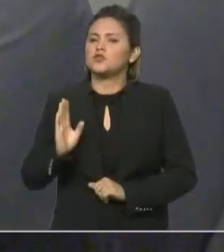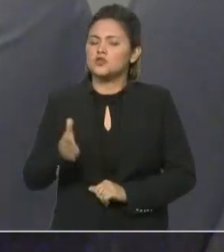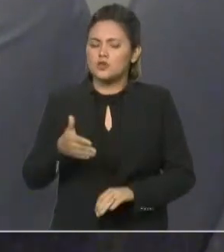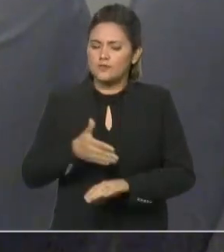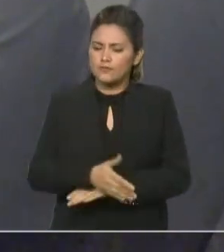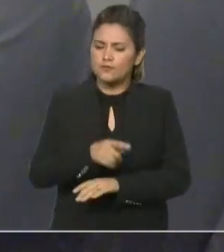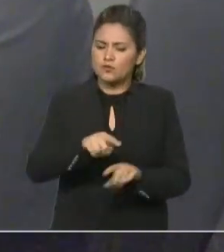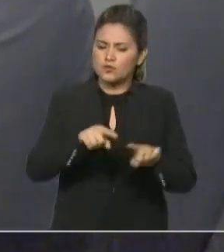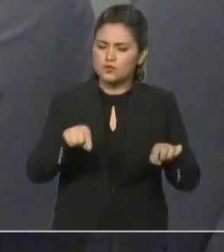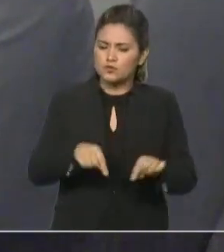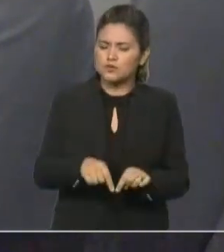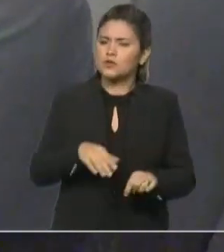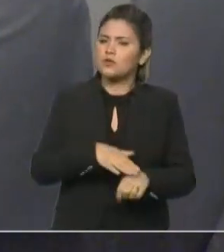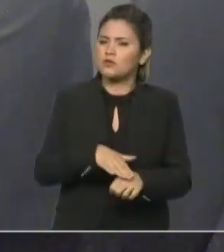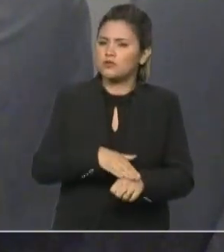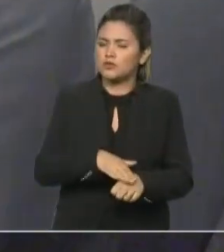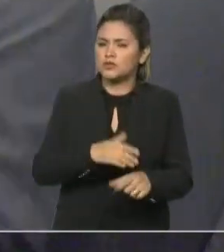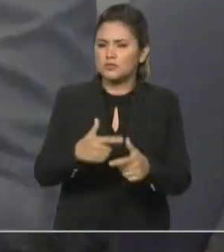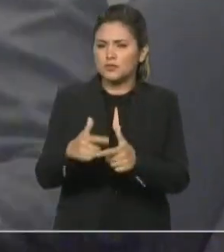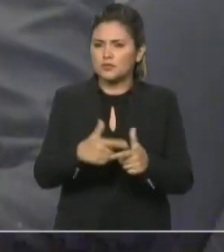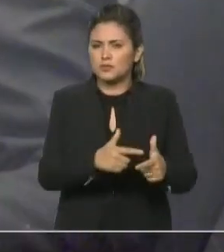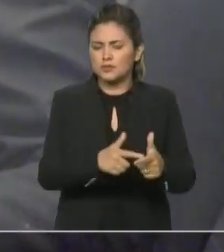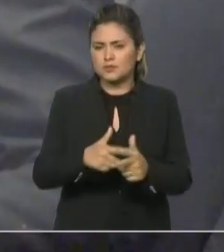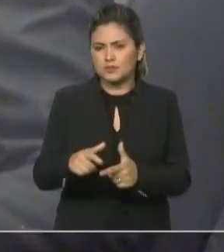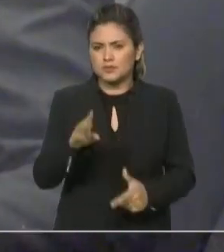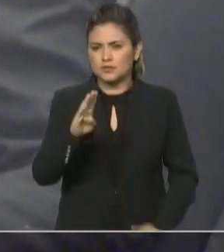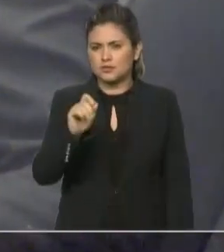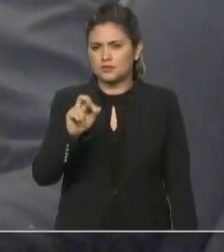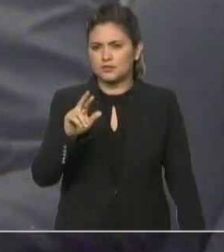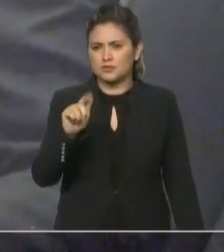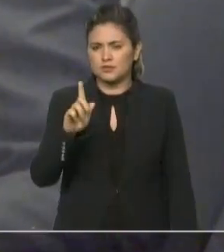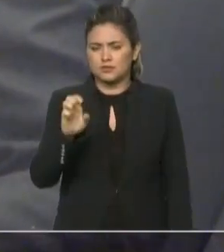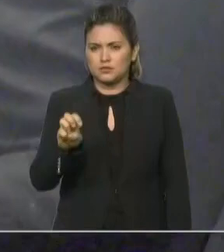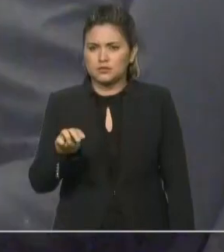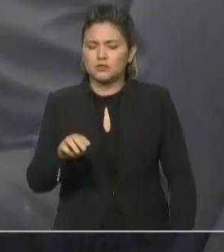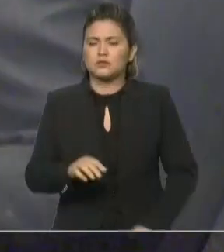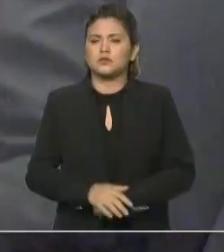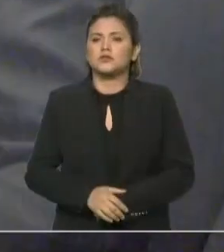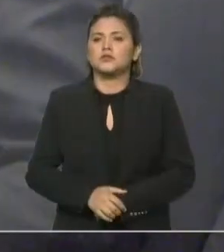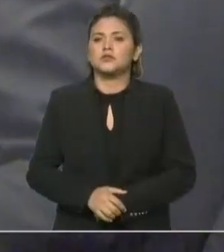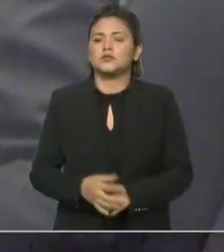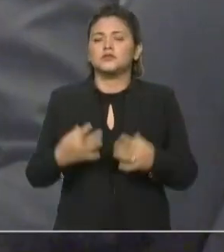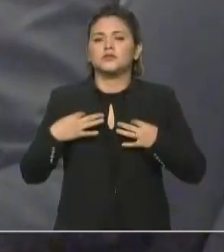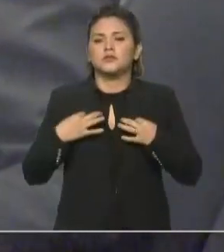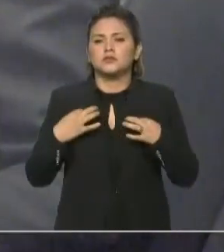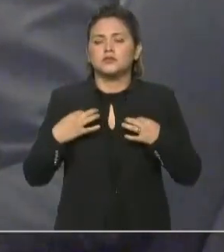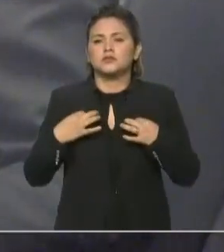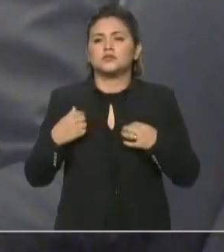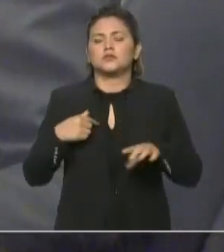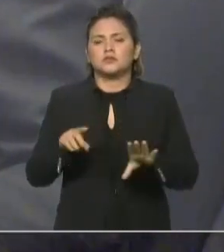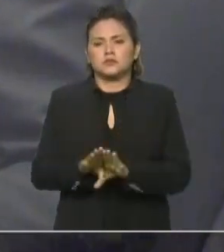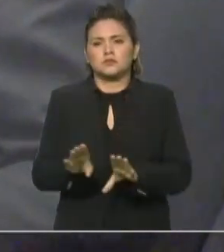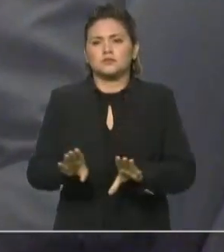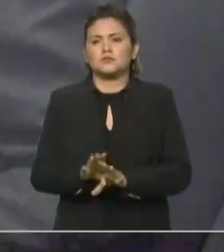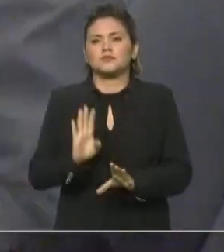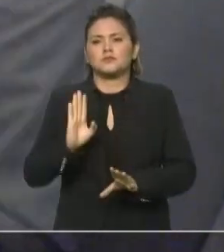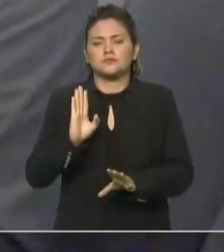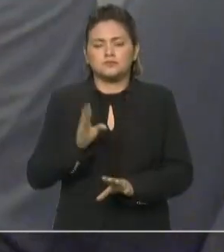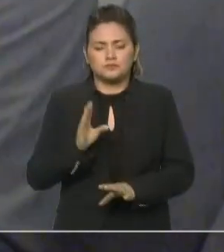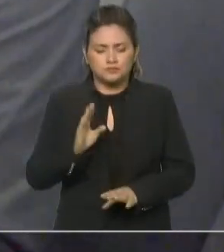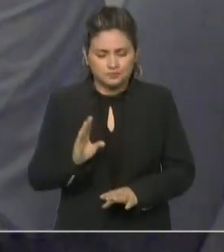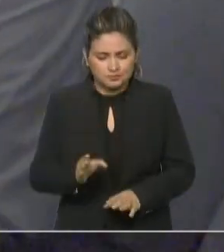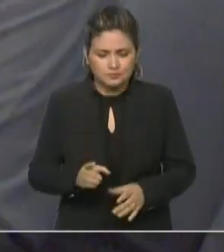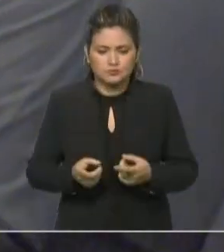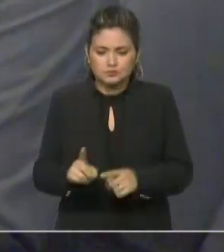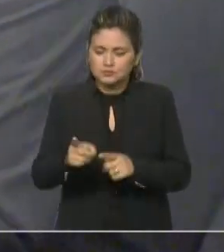questão das barragens. Durante o período de recesso também, nós já provocamos a Alumar, provocamos a